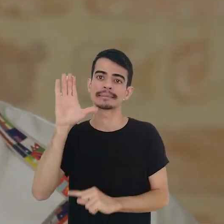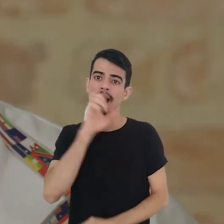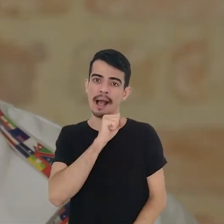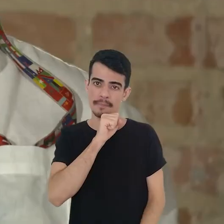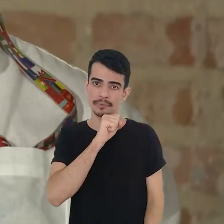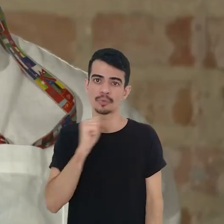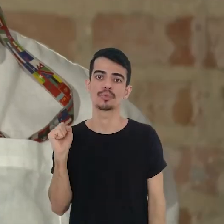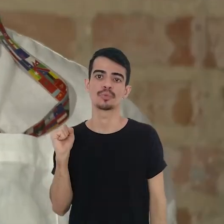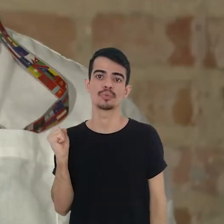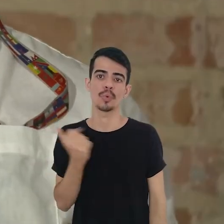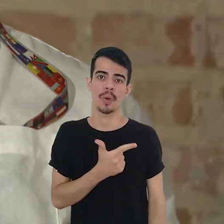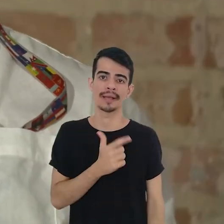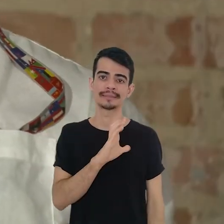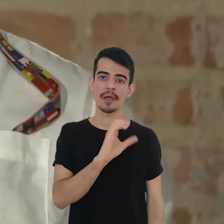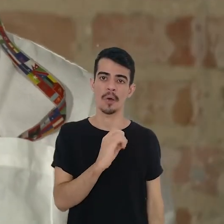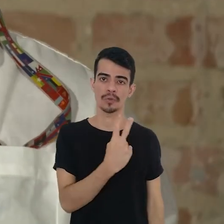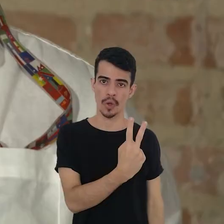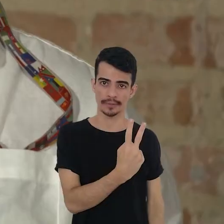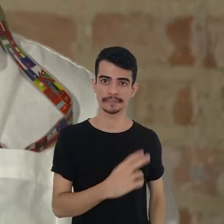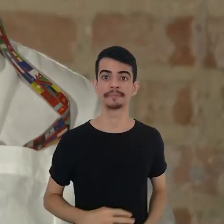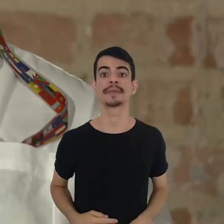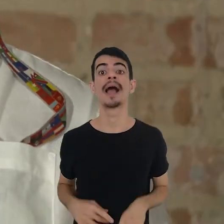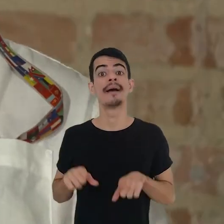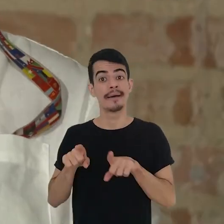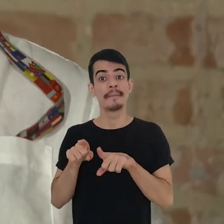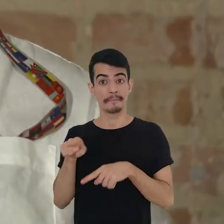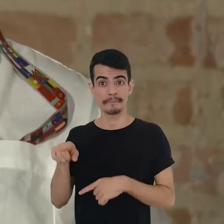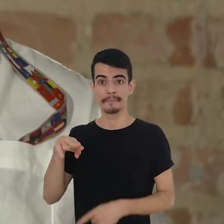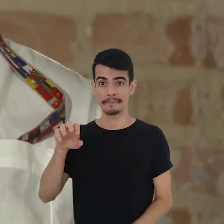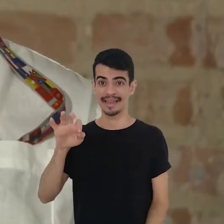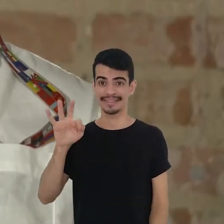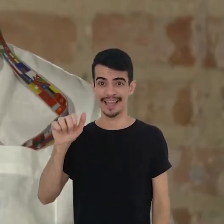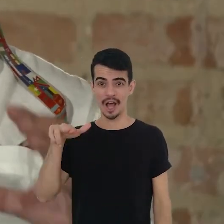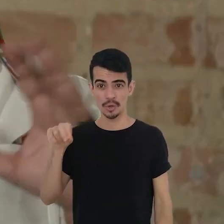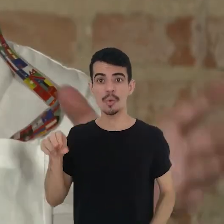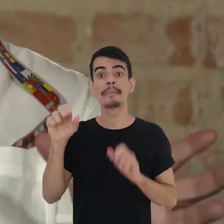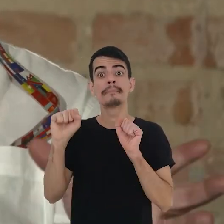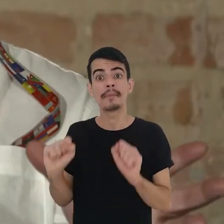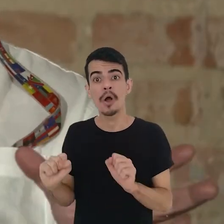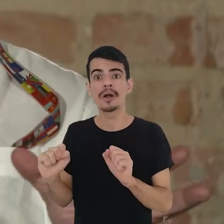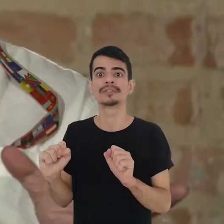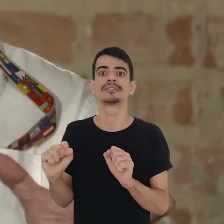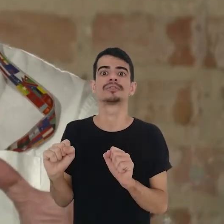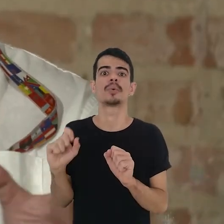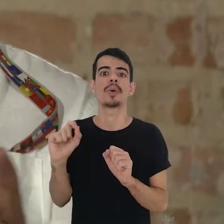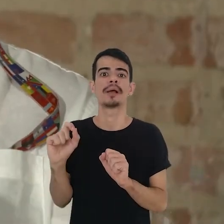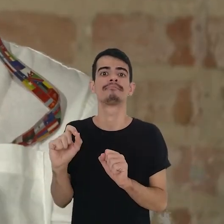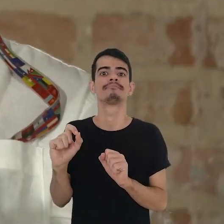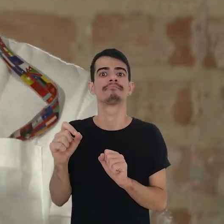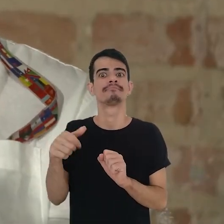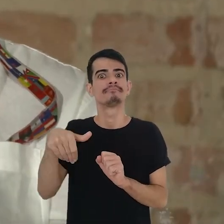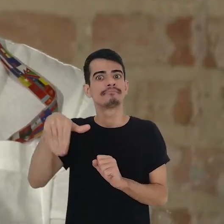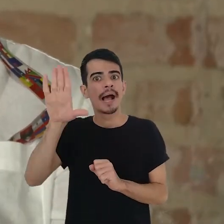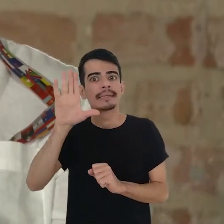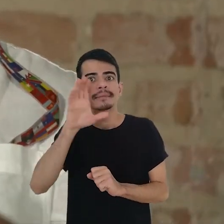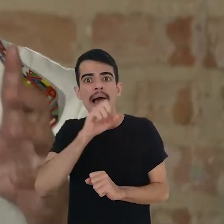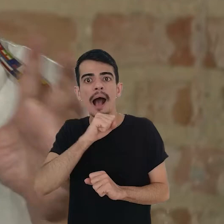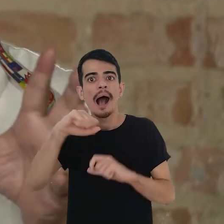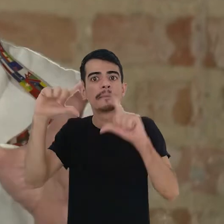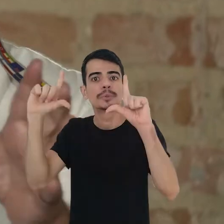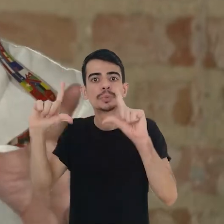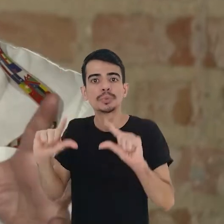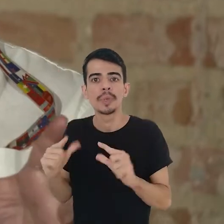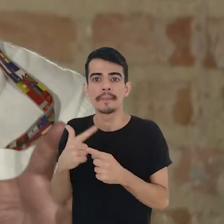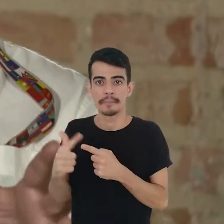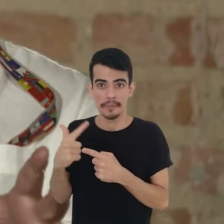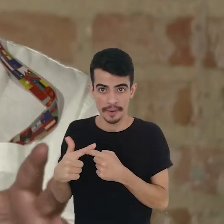global. E não é só o metano que pode causar, que pode dar para nós, digamos assim, um